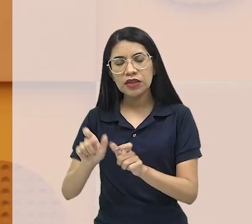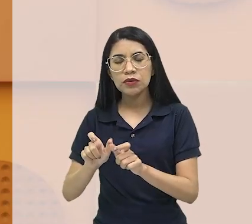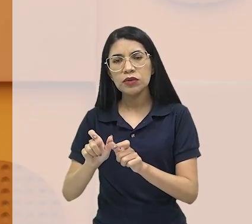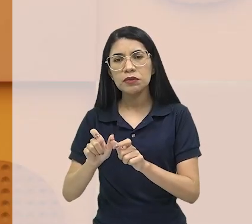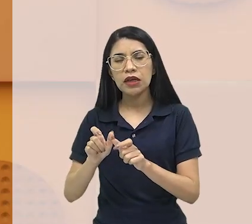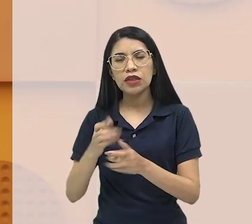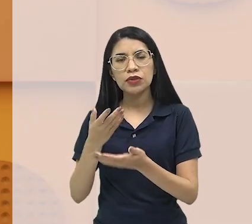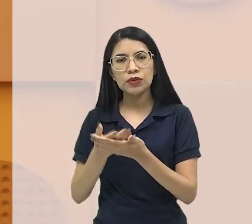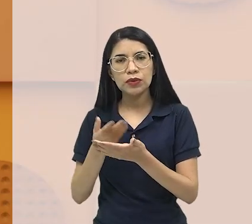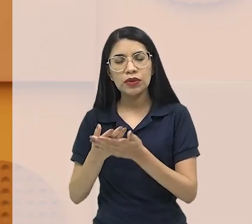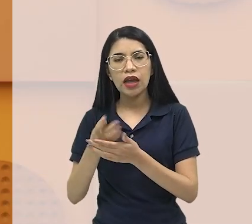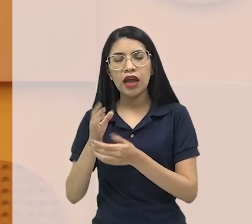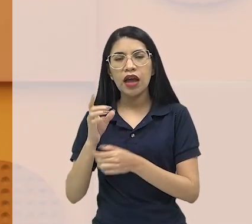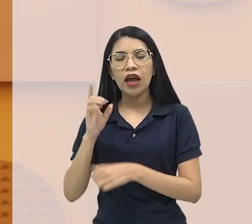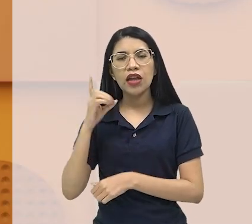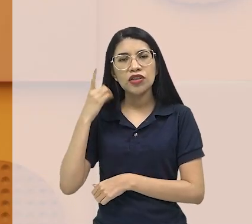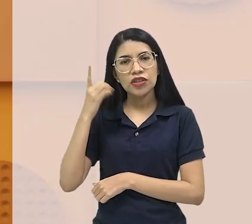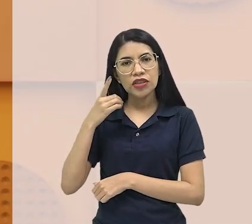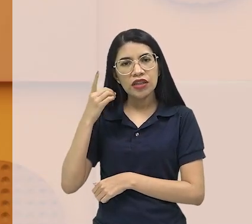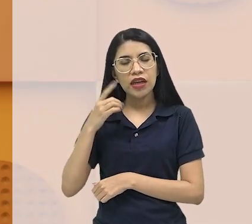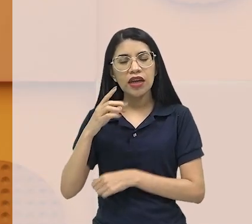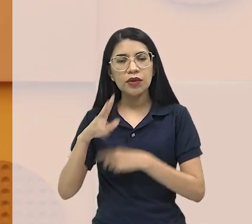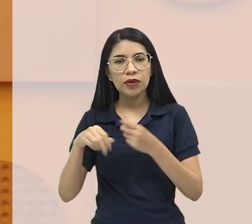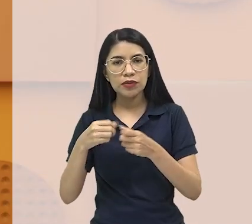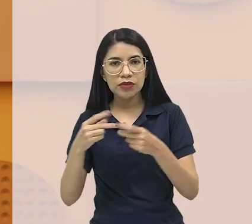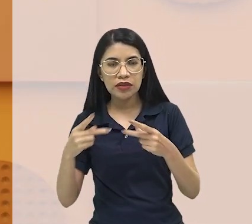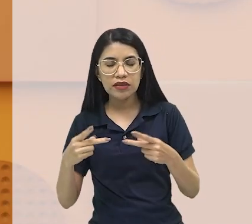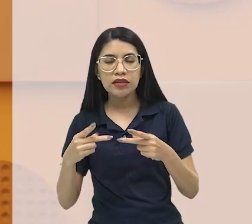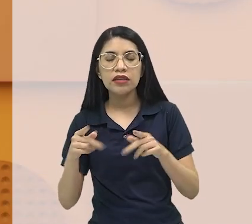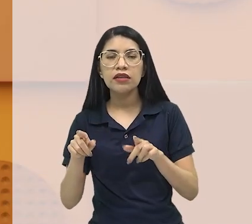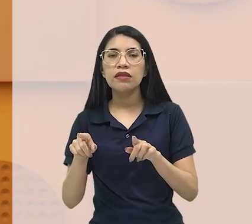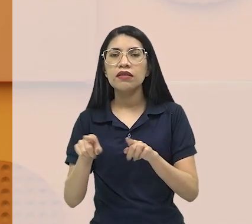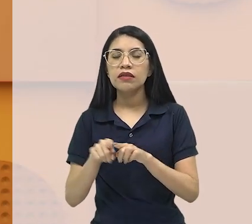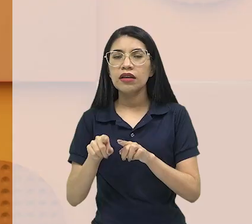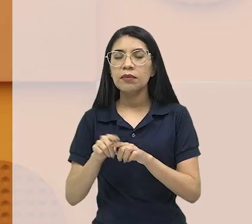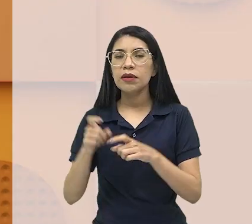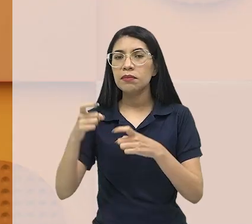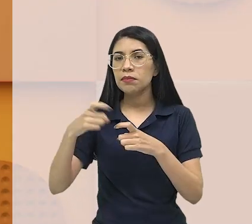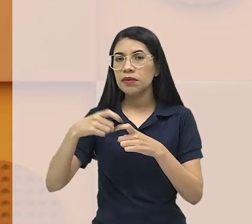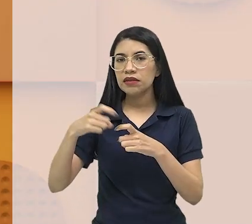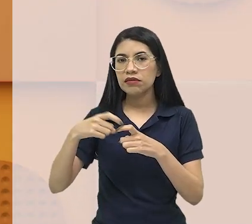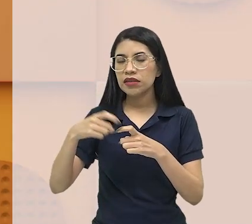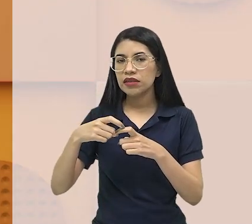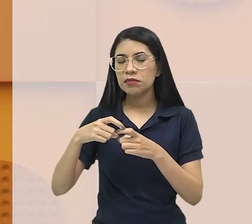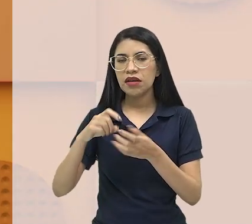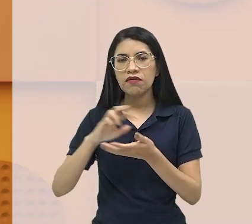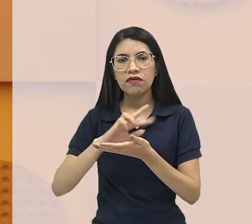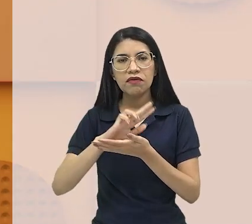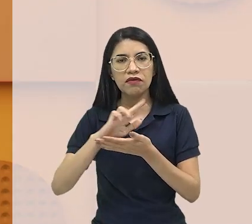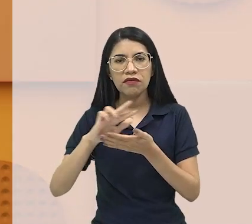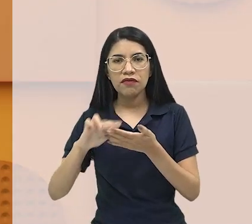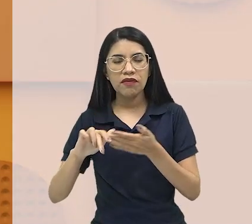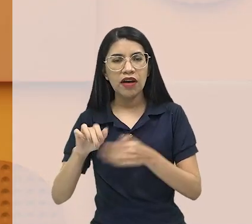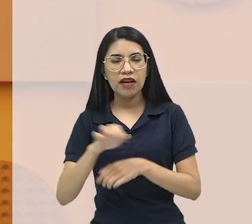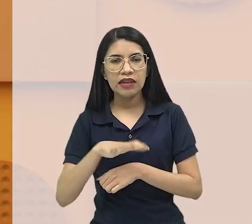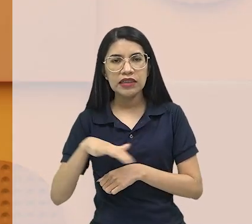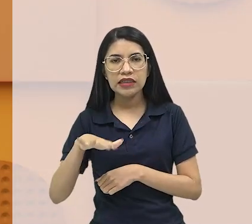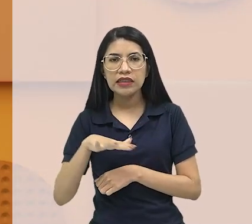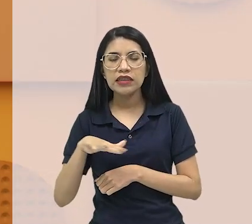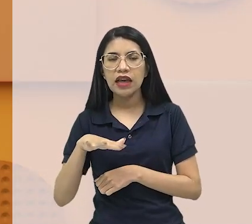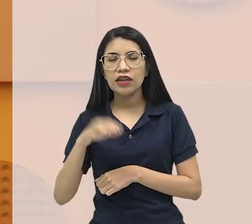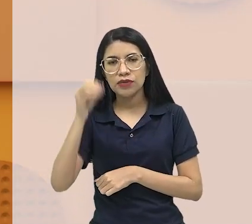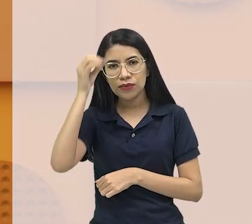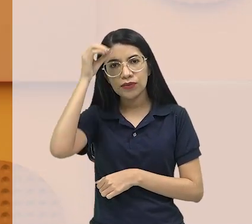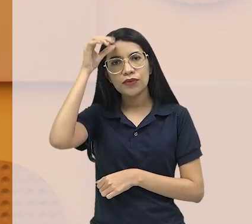em direito, que vão se formar em administração, que podem se formar em medicina ou em quaisquer outras áreas de educação,